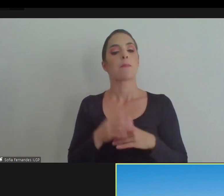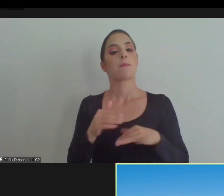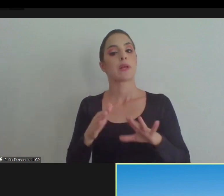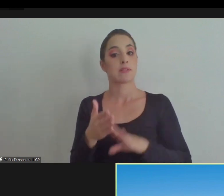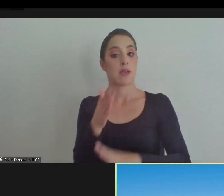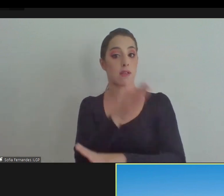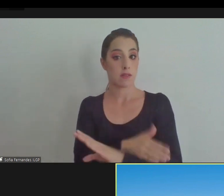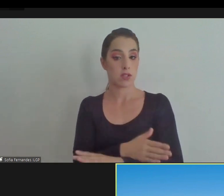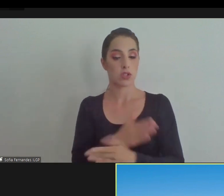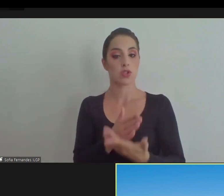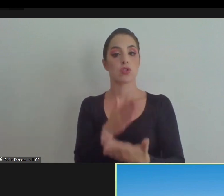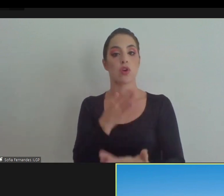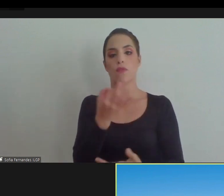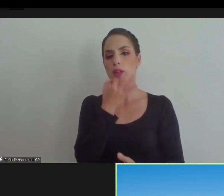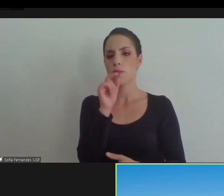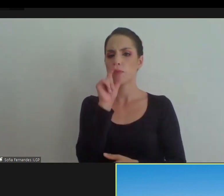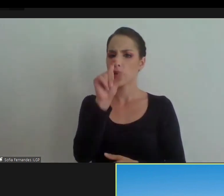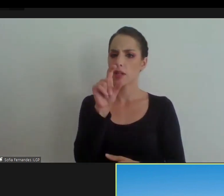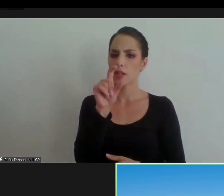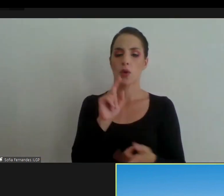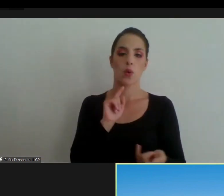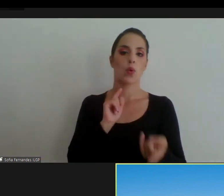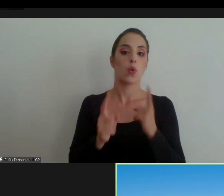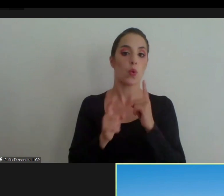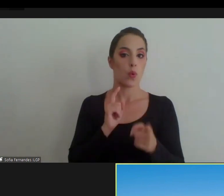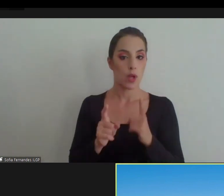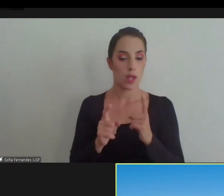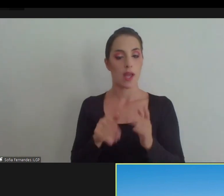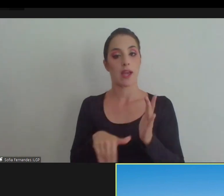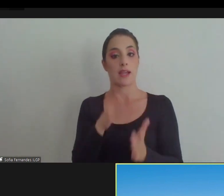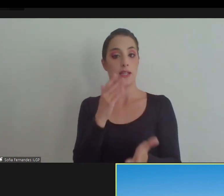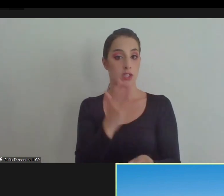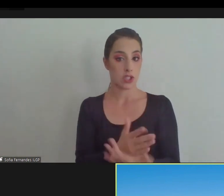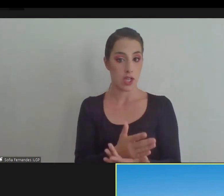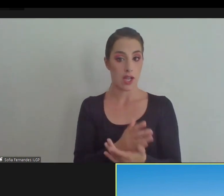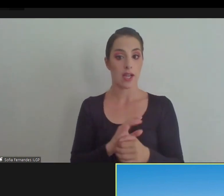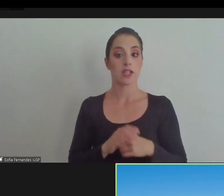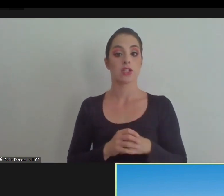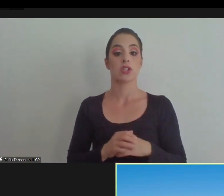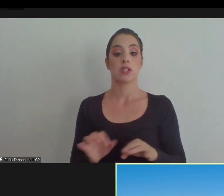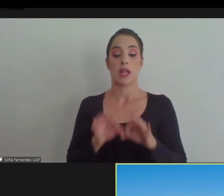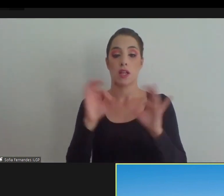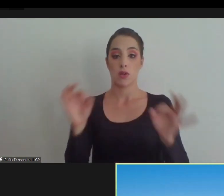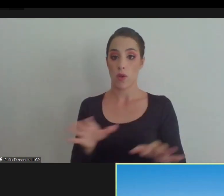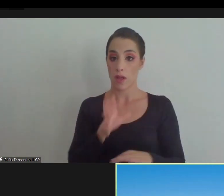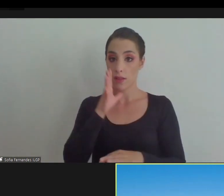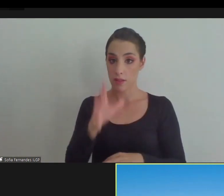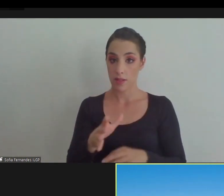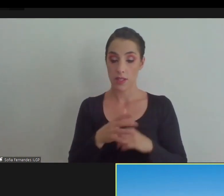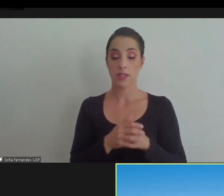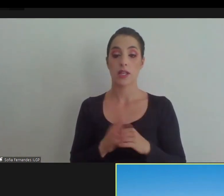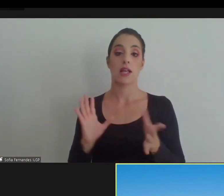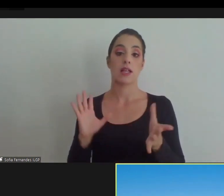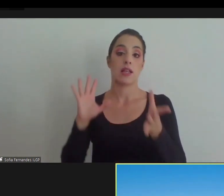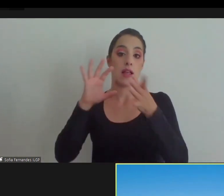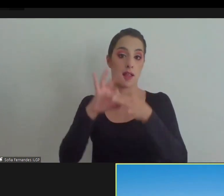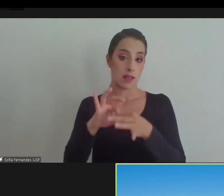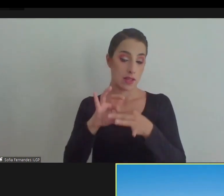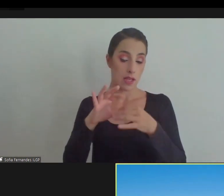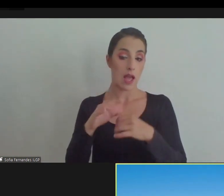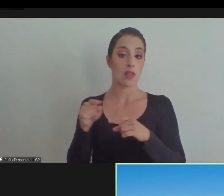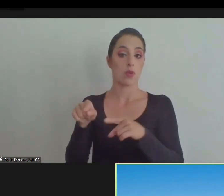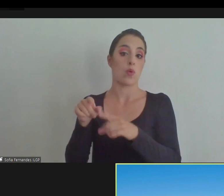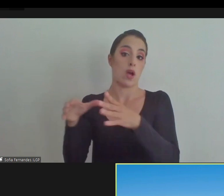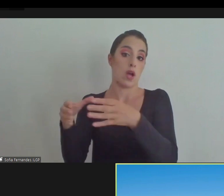só falar um pouco do que é o Cifal Cascais. Como foi dito, faz parte do United Nations Institute for Training and